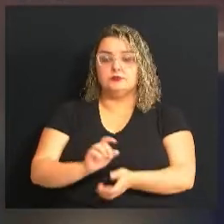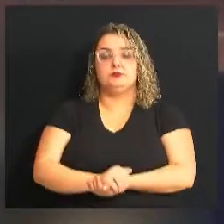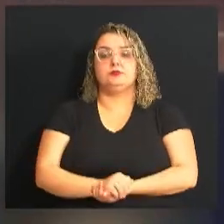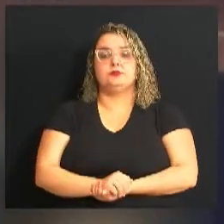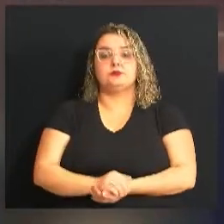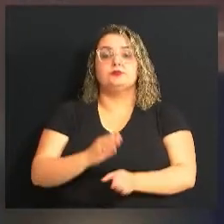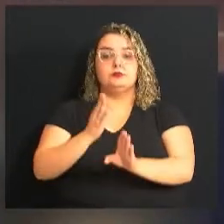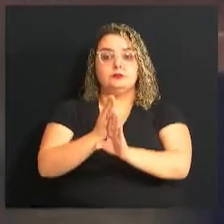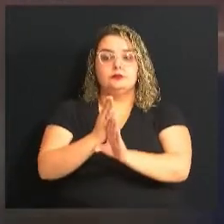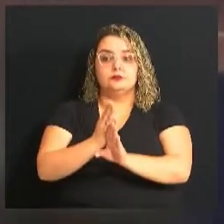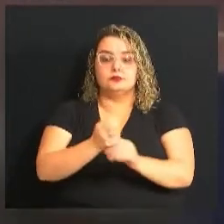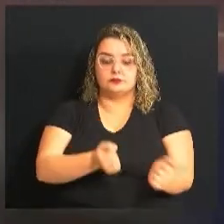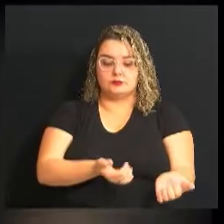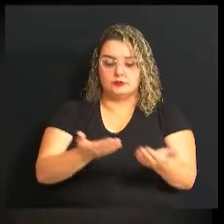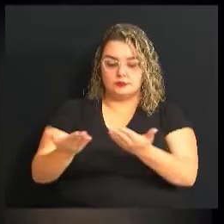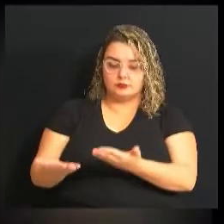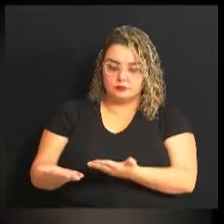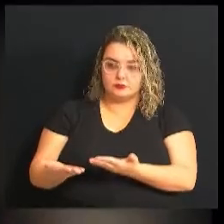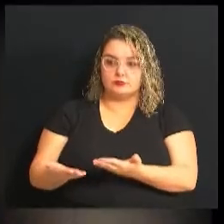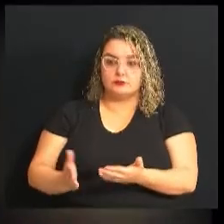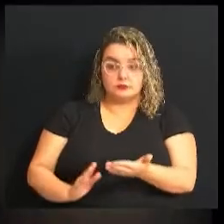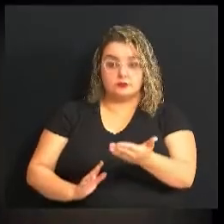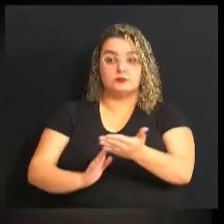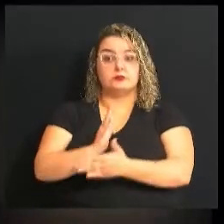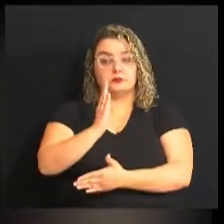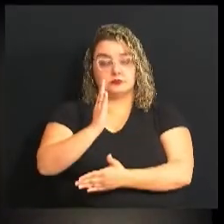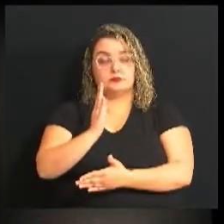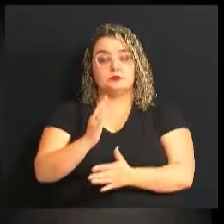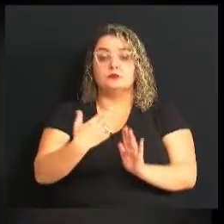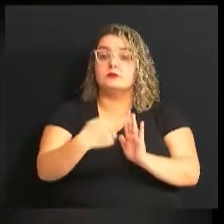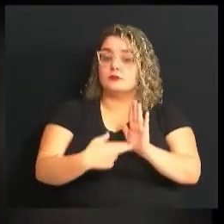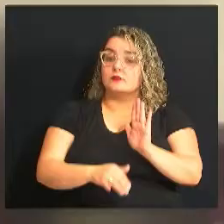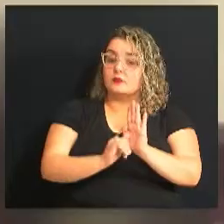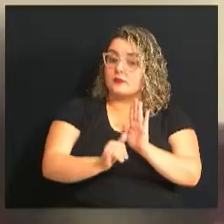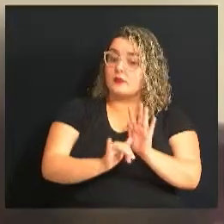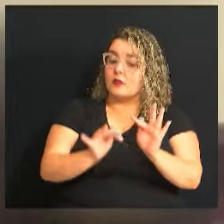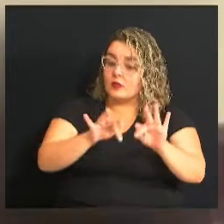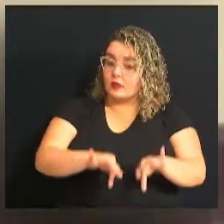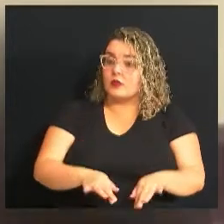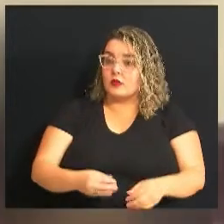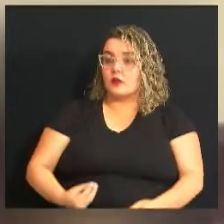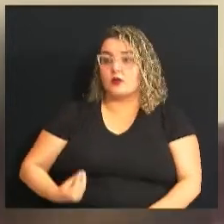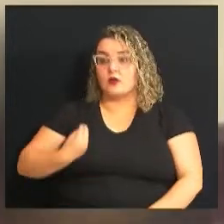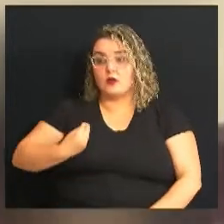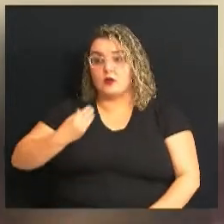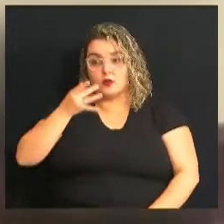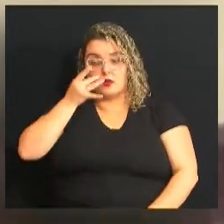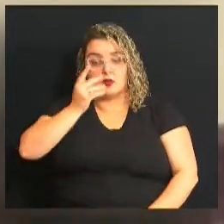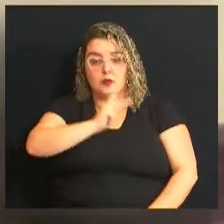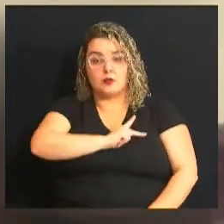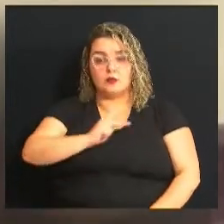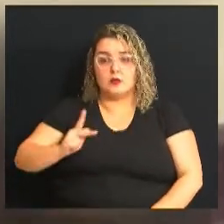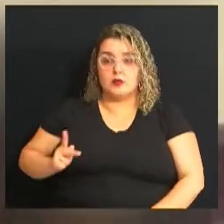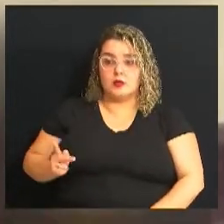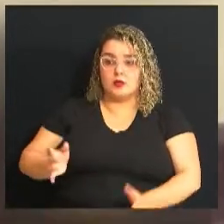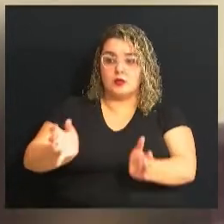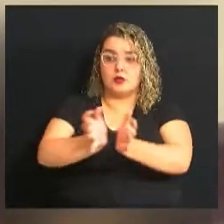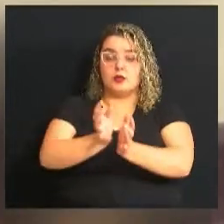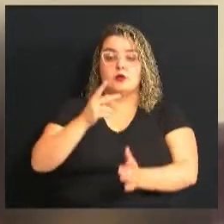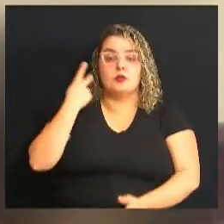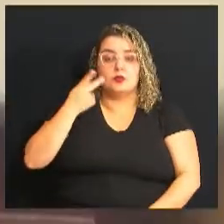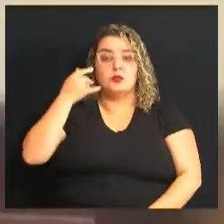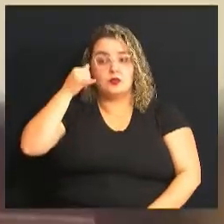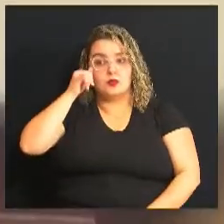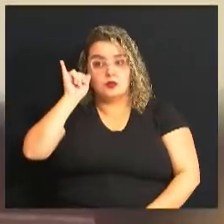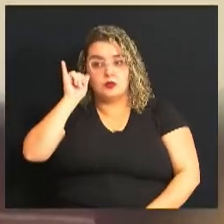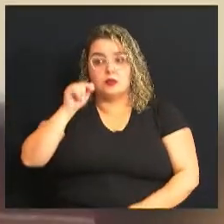encontro foi apresentado e aprovado o relatório final com a presença do presidente da comissão, o vereador Paulo